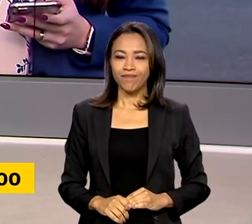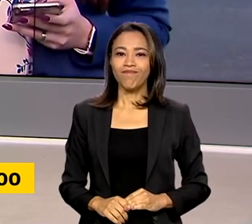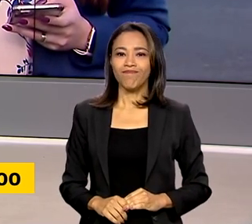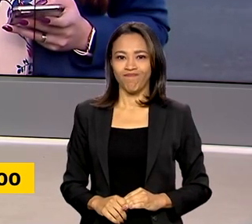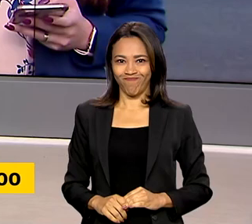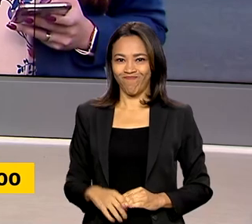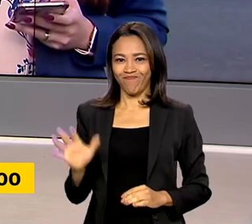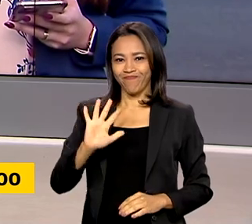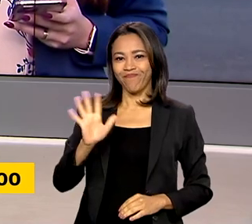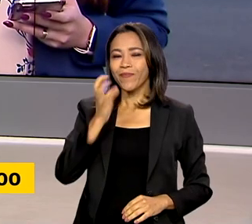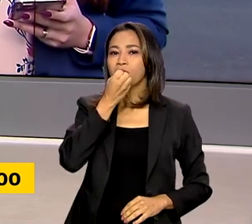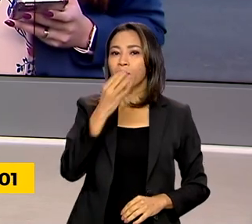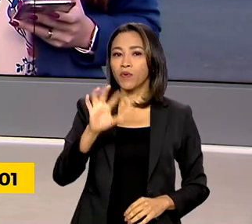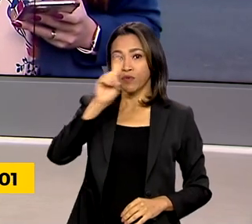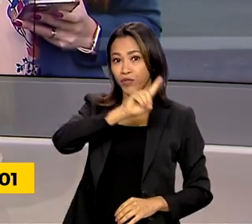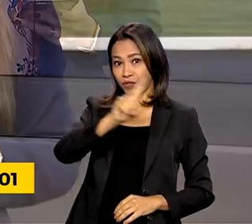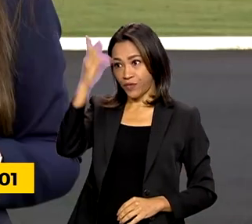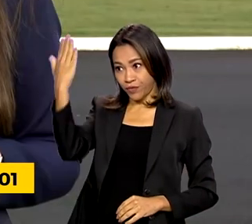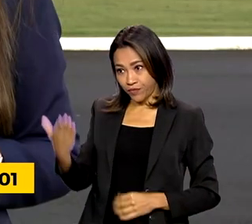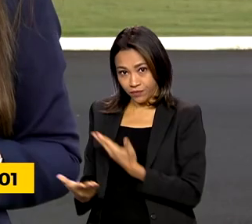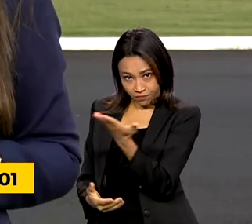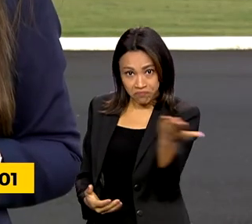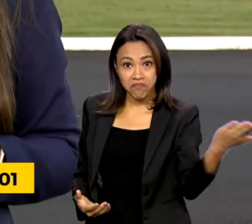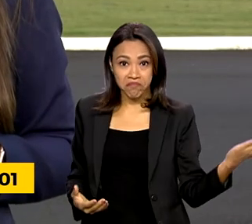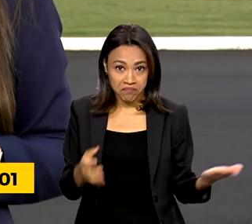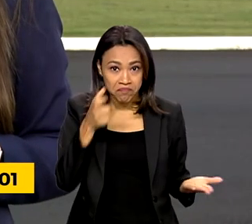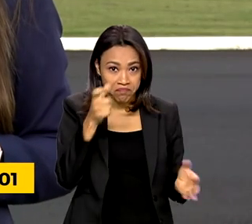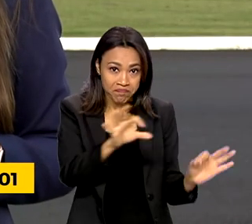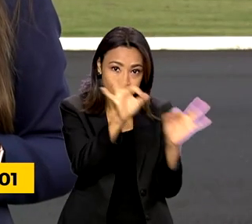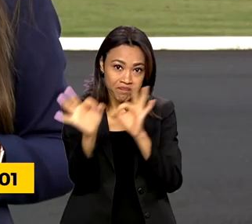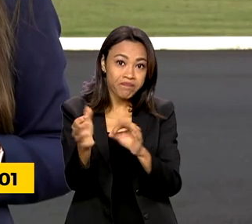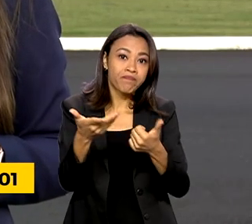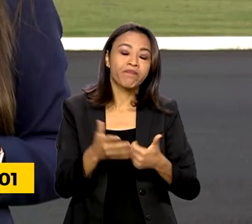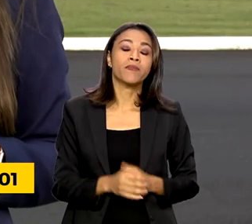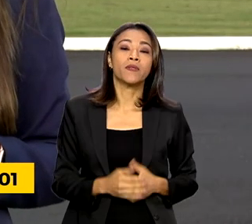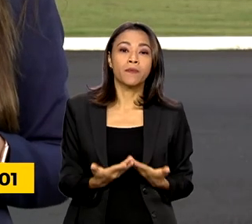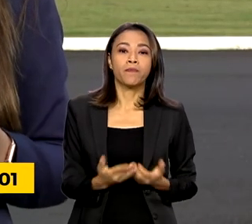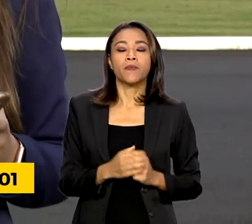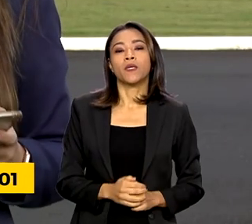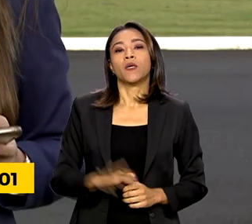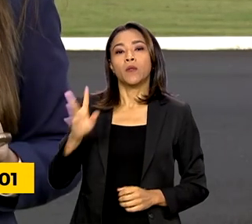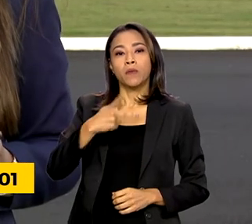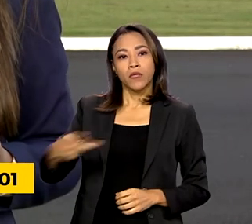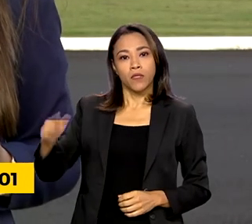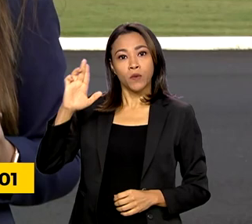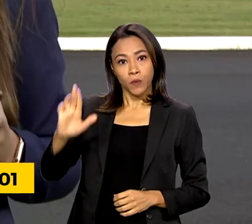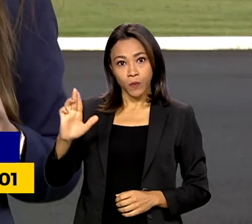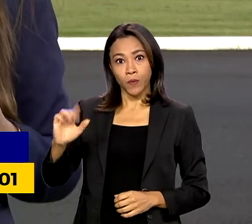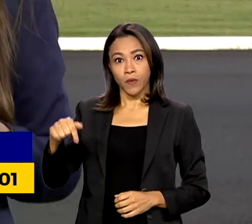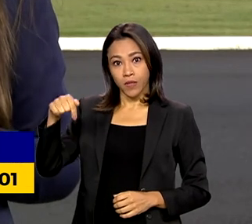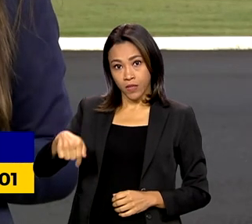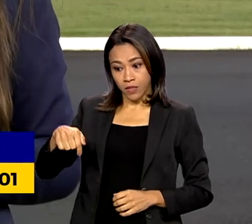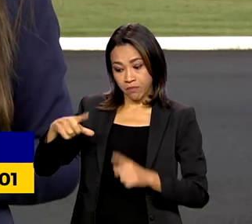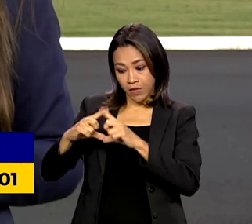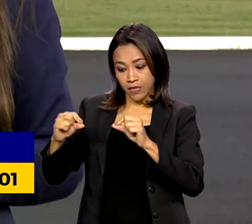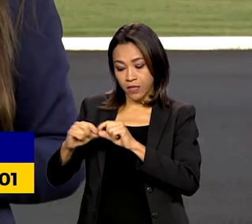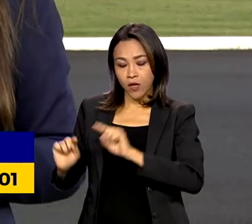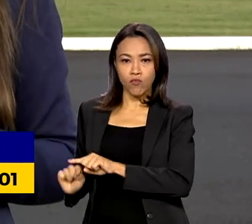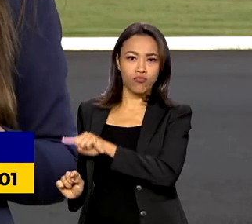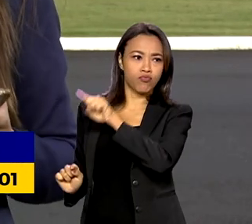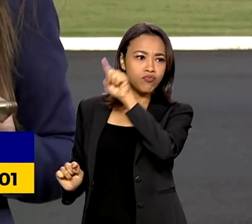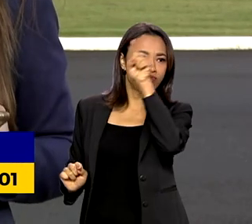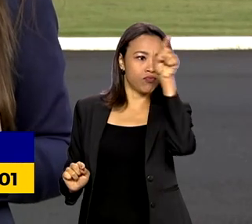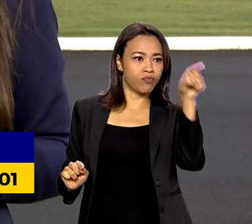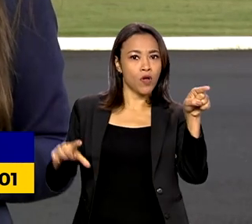Oi, Vanessa, bom dia para você também, bom dia a todos que nos acompanham. Bom, o presidente Lula deve deixar a base aérea de Brasília às 9h20 da manhã